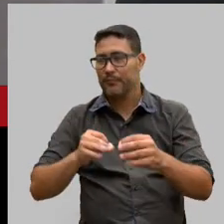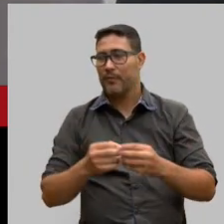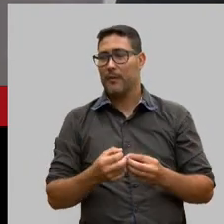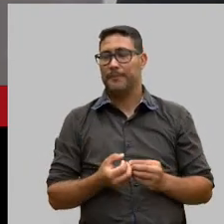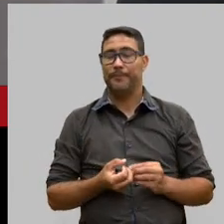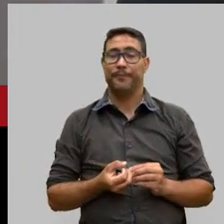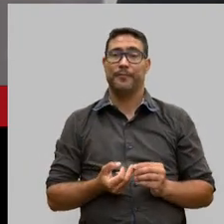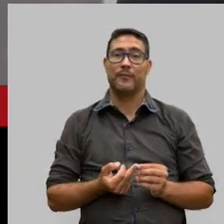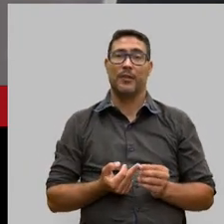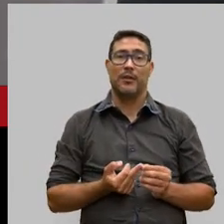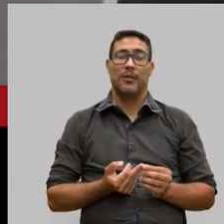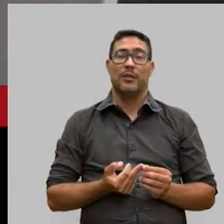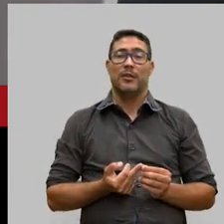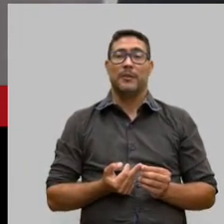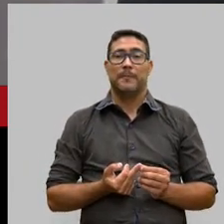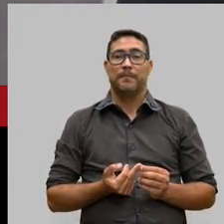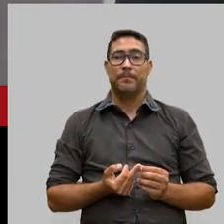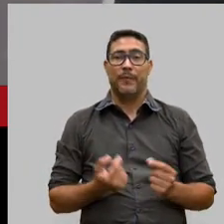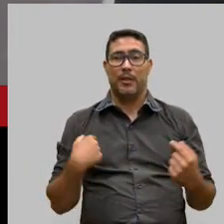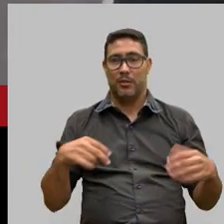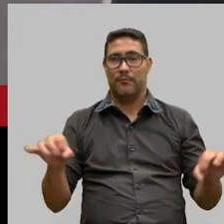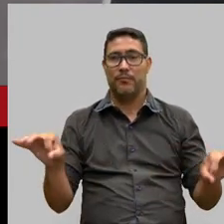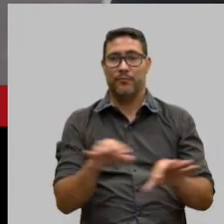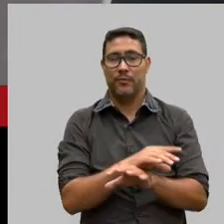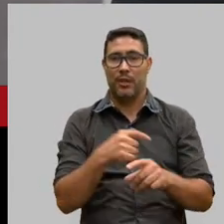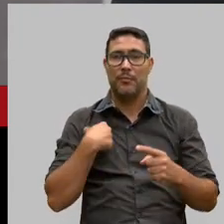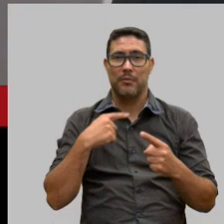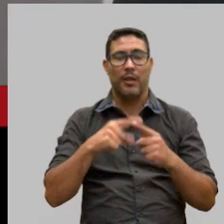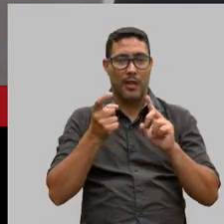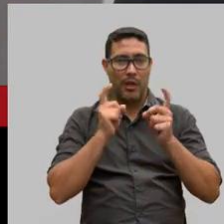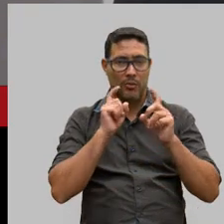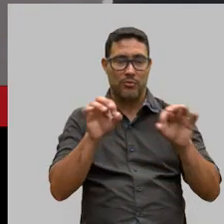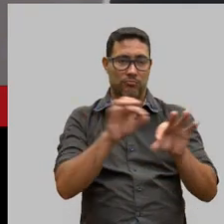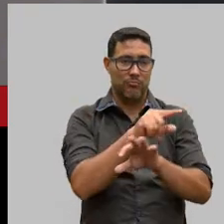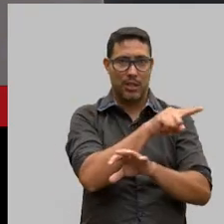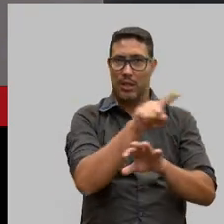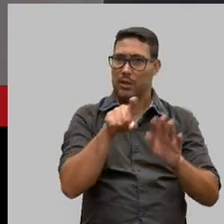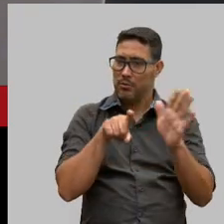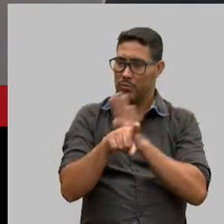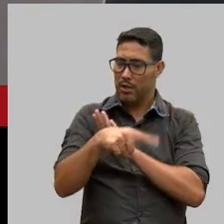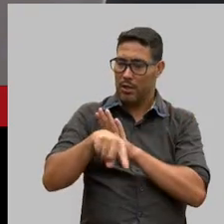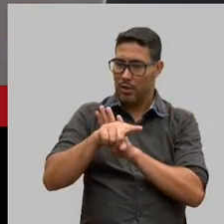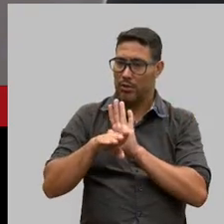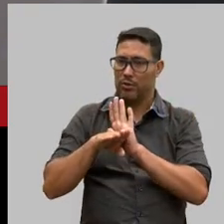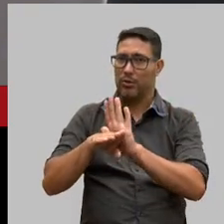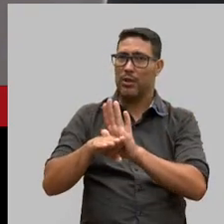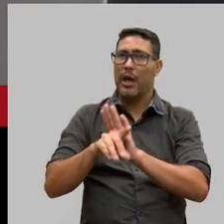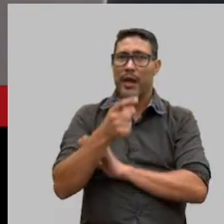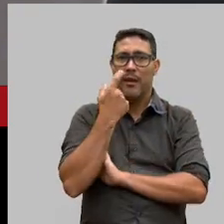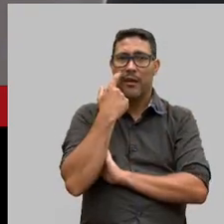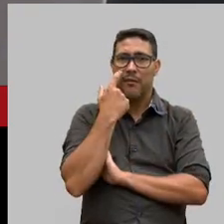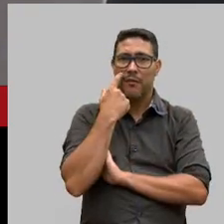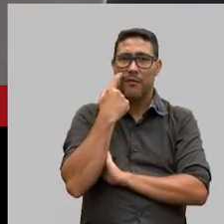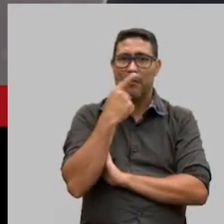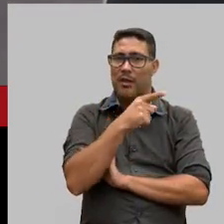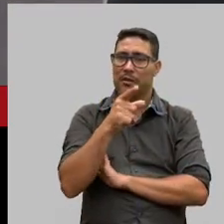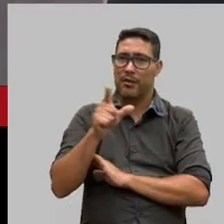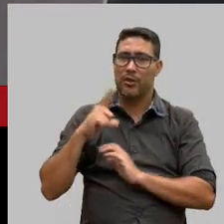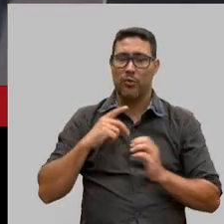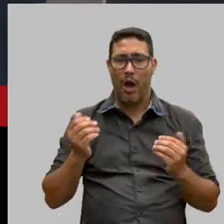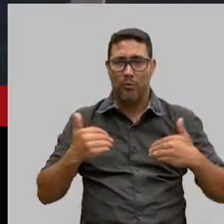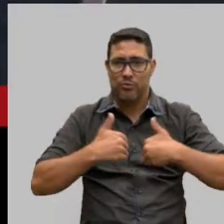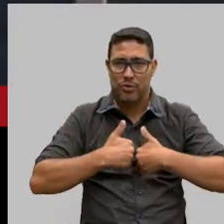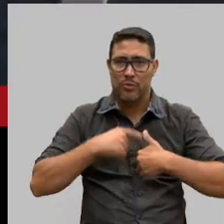Eh aí eu terminei a audiência eu fiz perguntei a assessoria Nossa Vê se a do autismo ainda tá